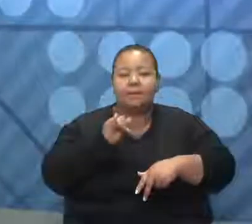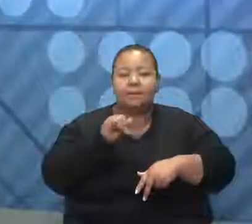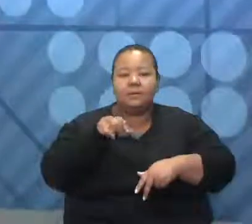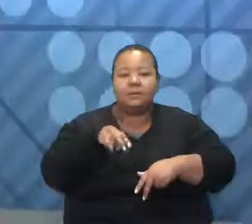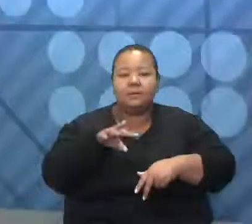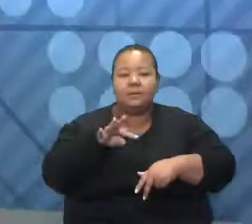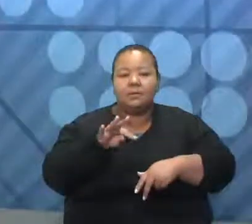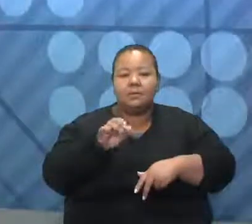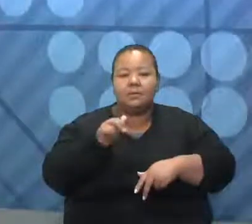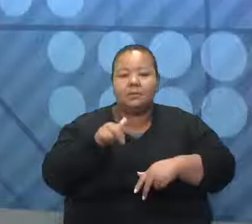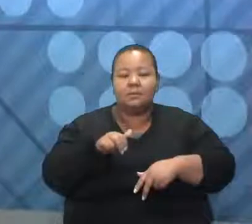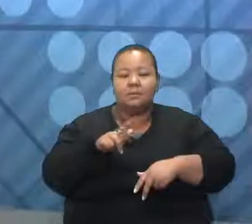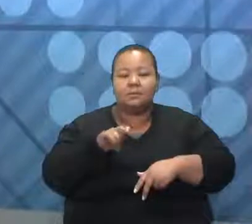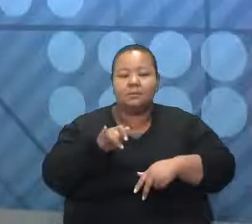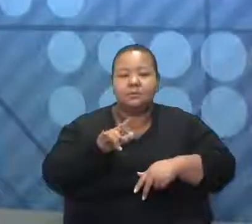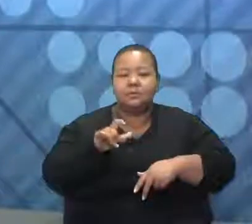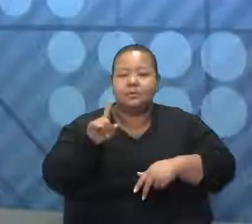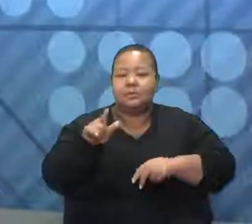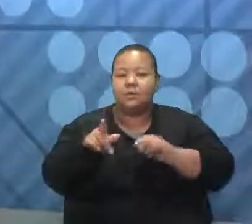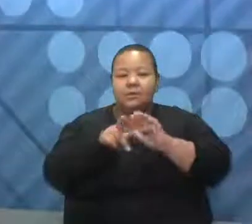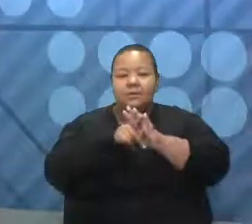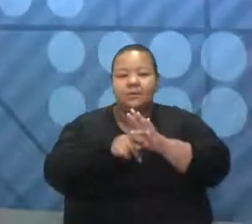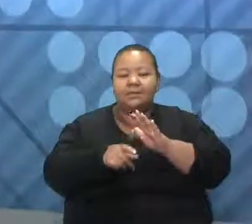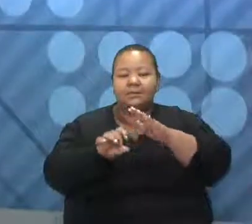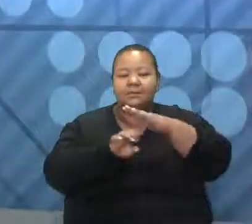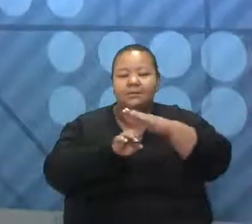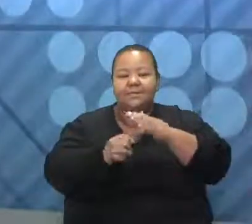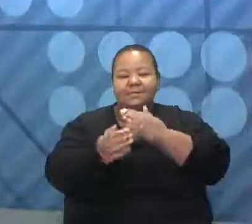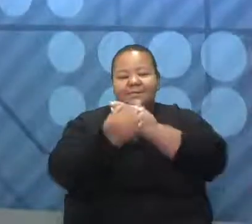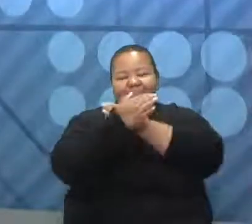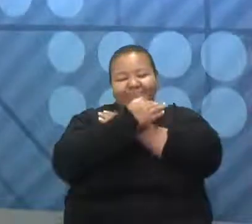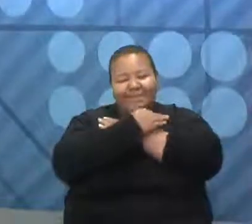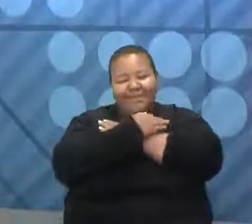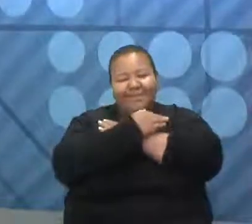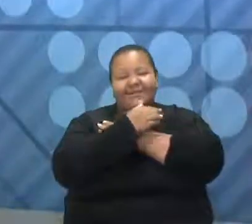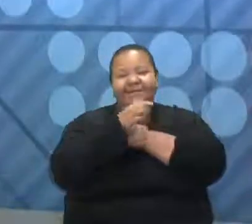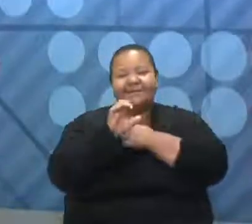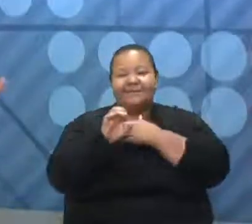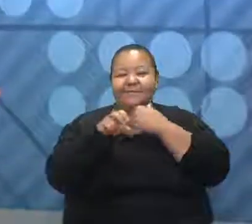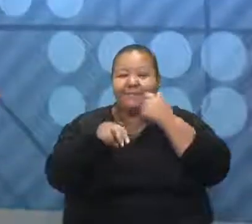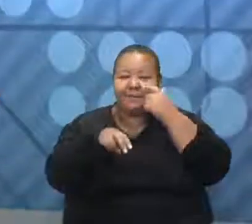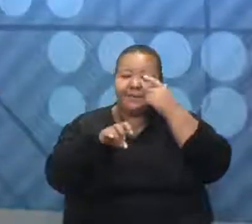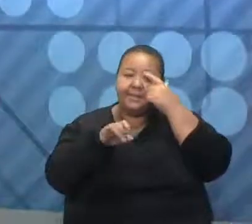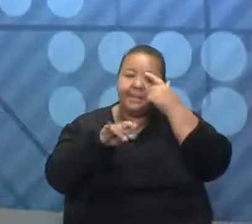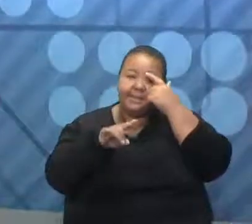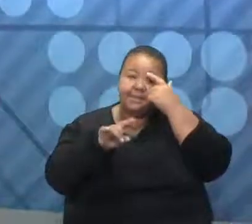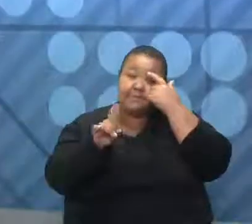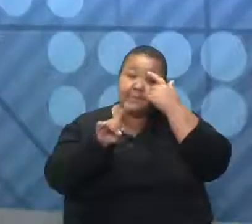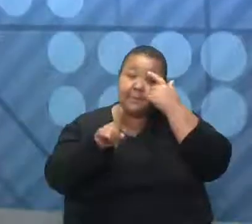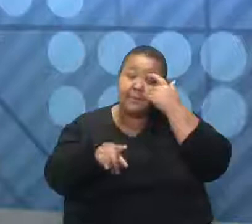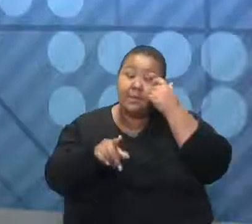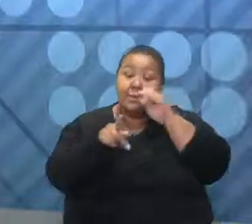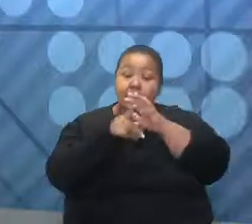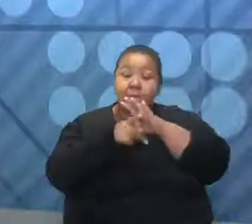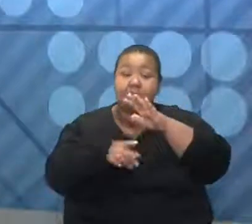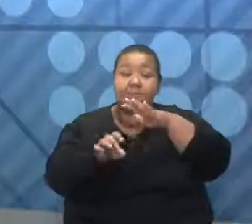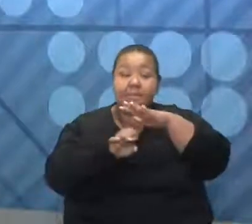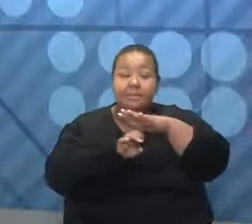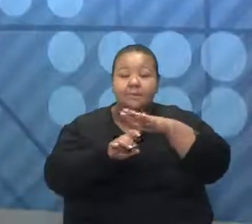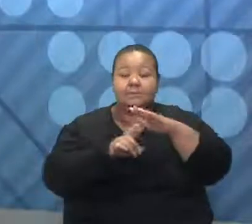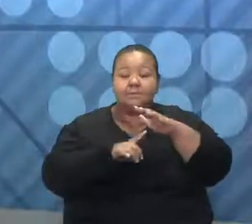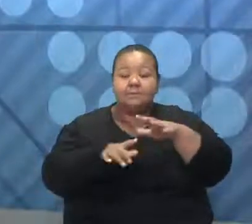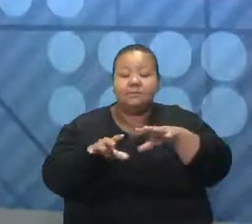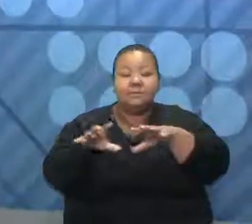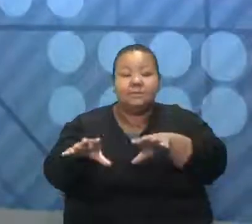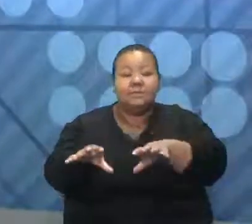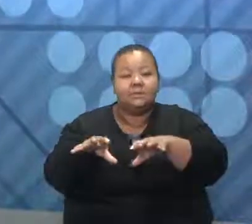pertence à empresa. Eneide, Ilhéus, um abraço, Eneide. Exatamente, não pertence à empresa. Mas a empresa